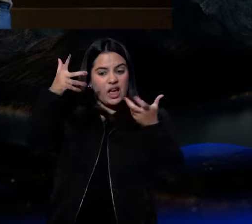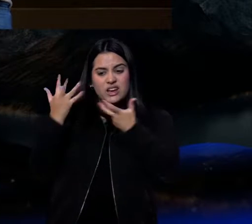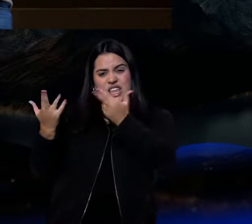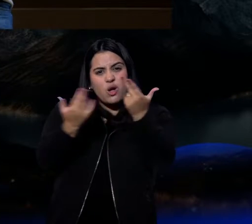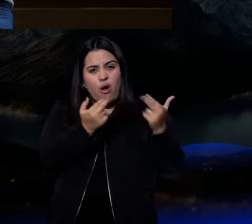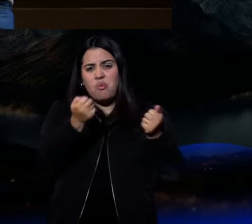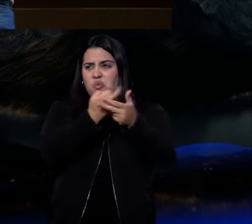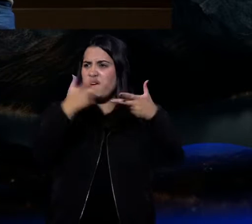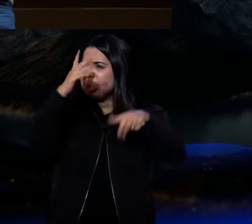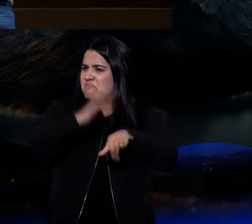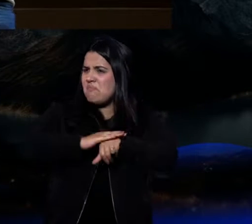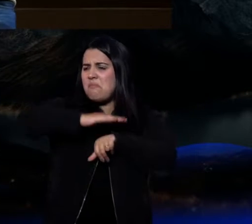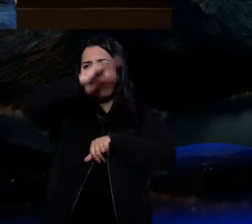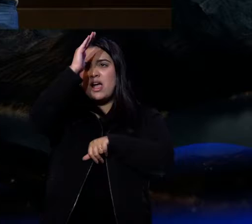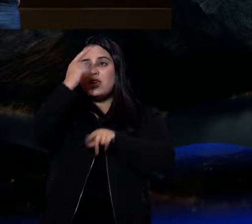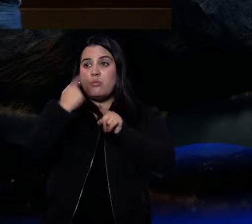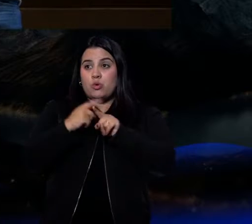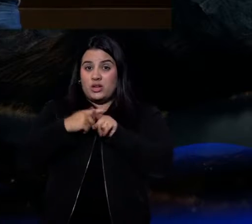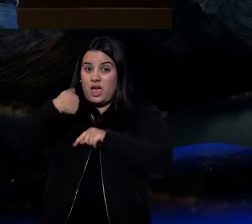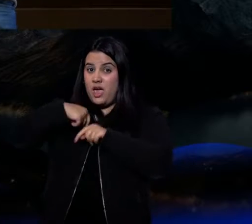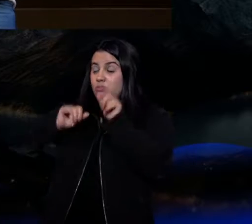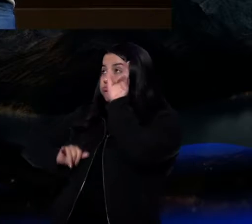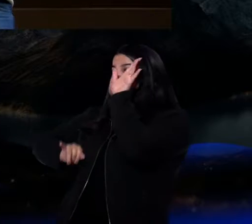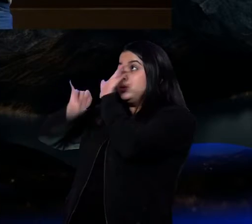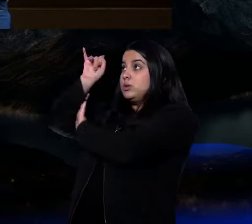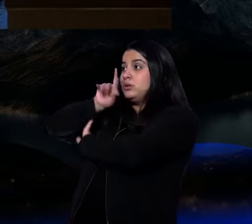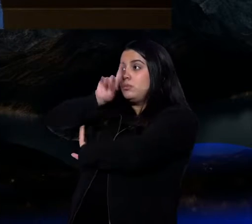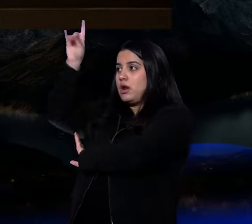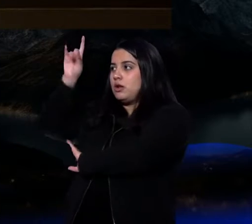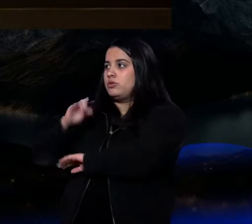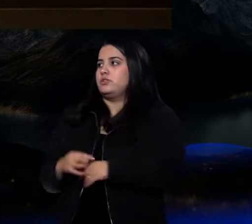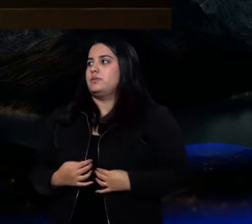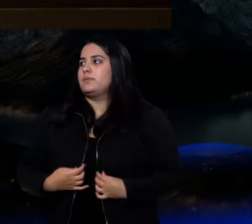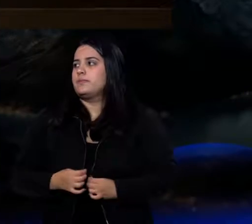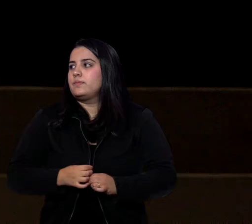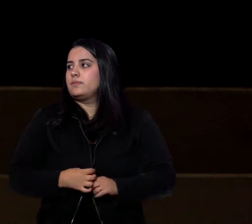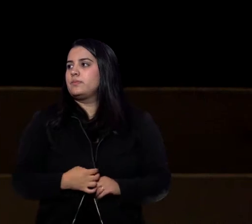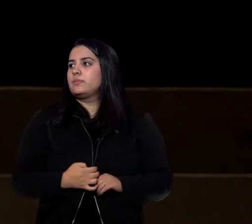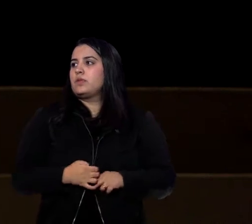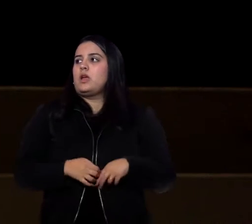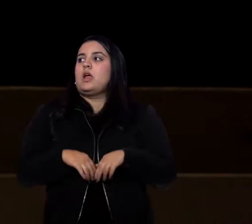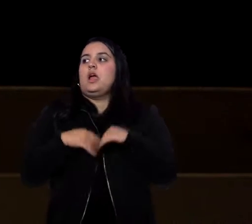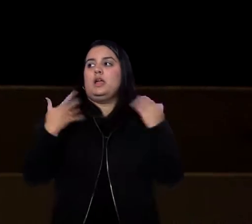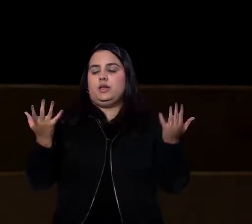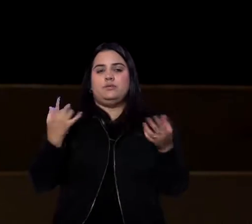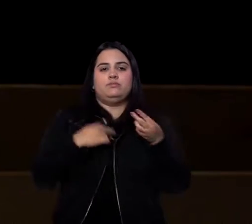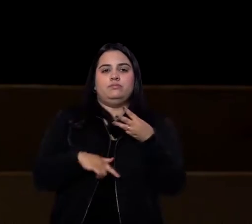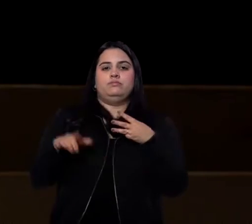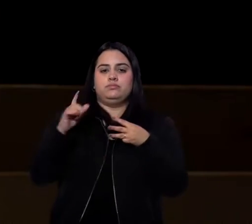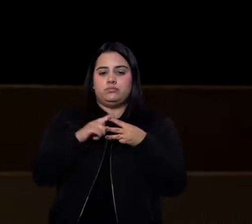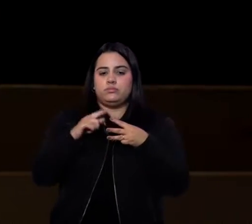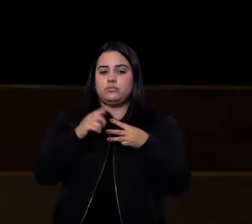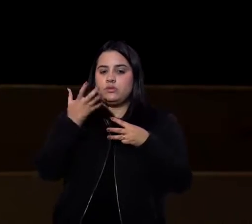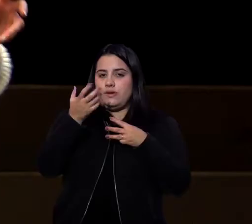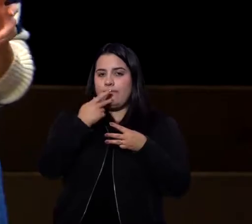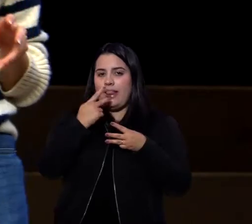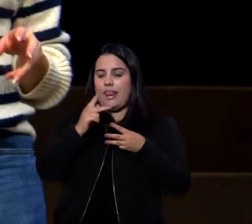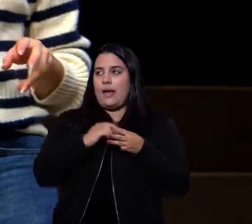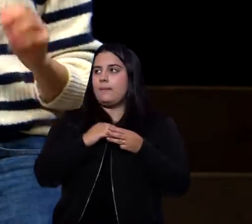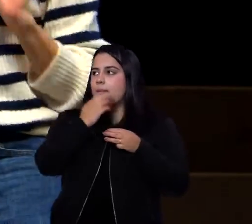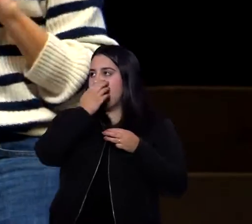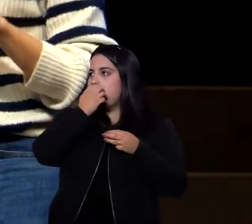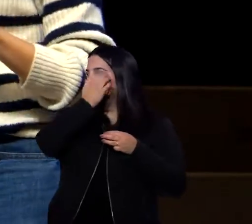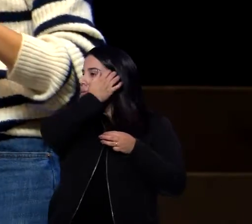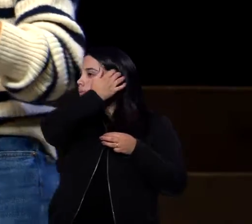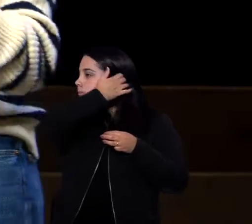maiores do que estas, porque eu vou para o Pai. E, primeira coisa que eu queria falar aqui nessa noite, é que